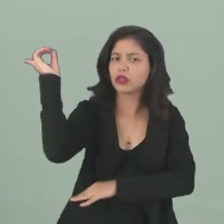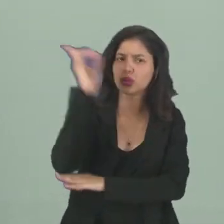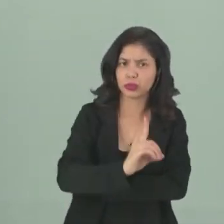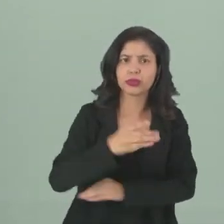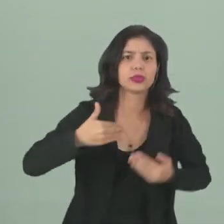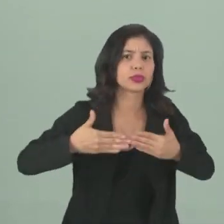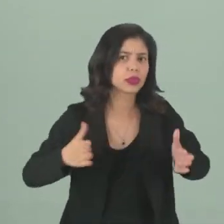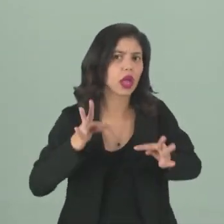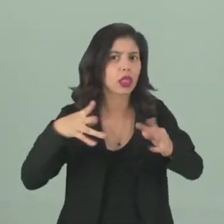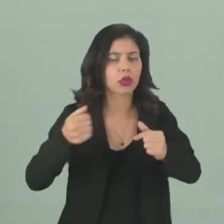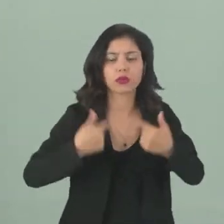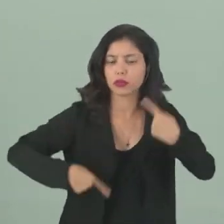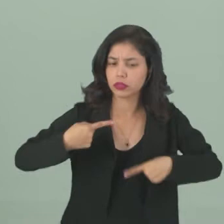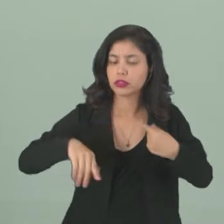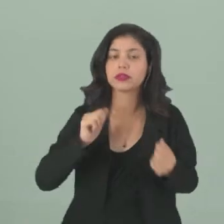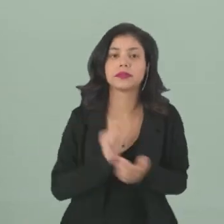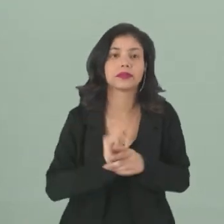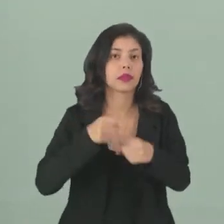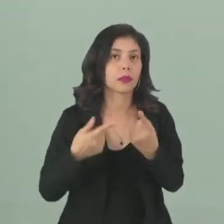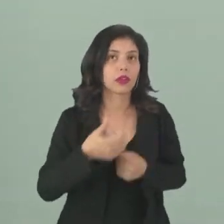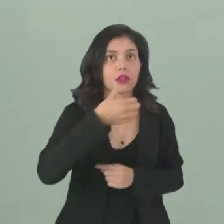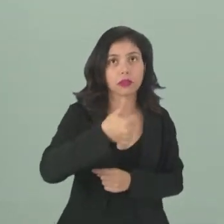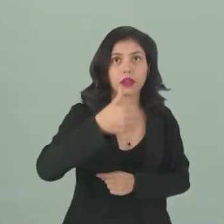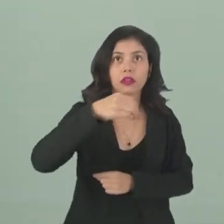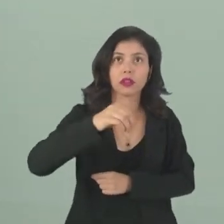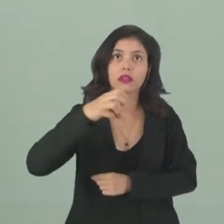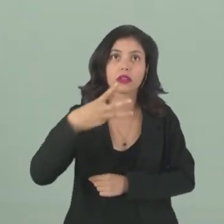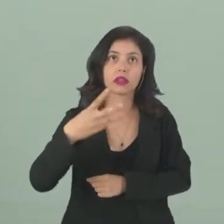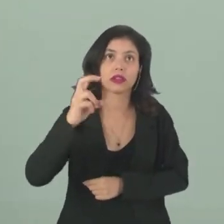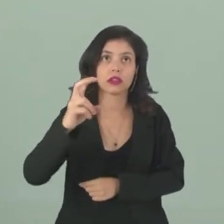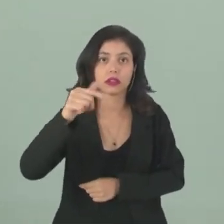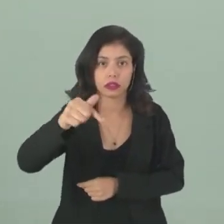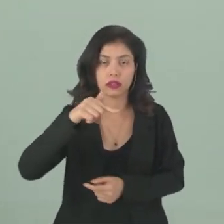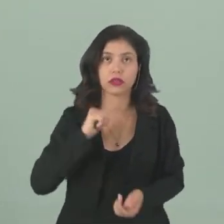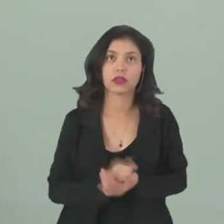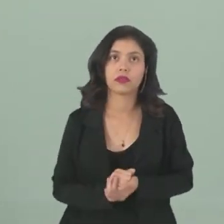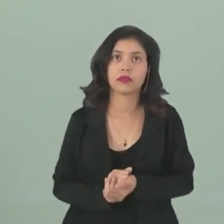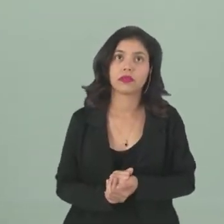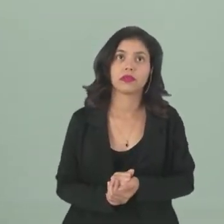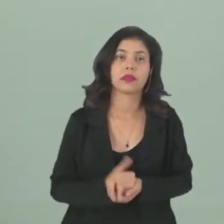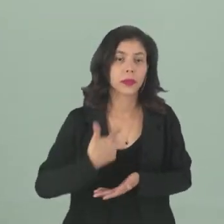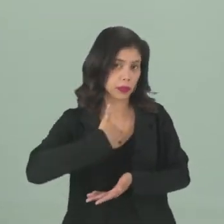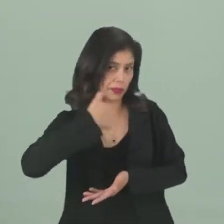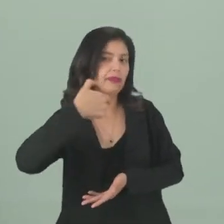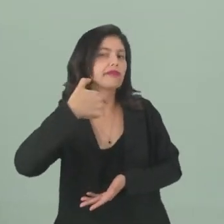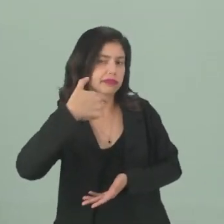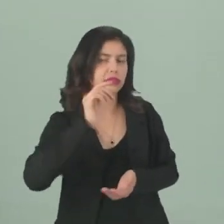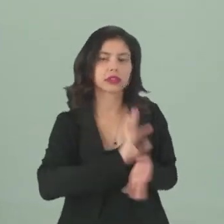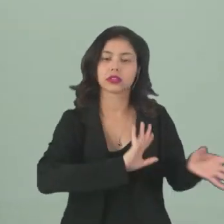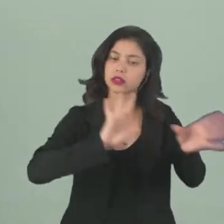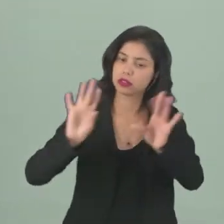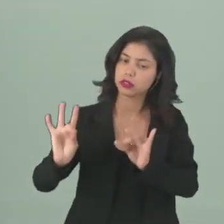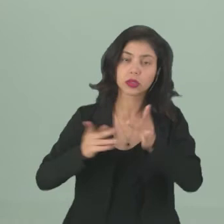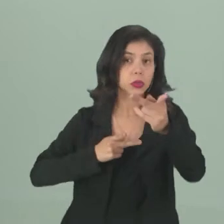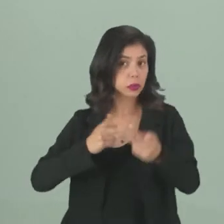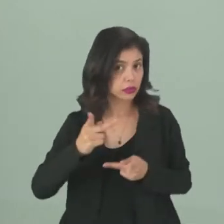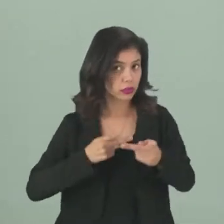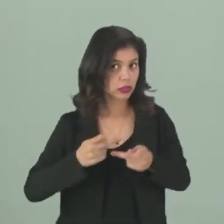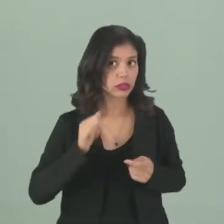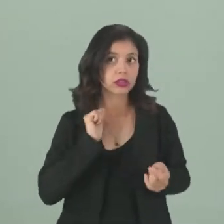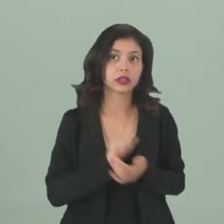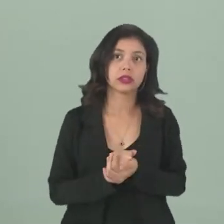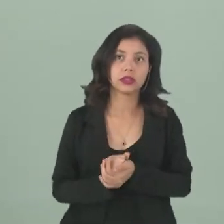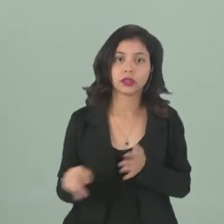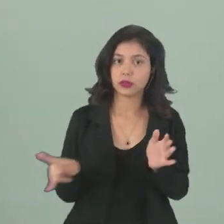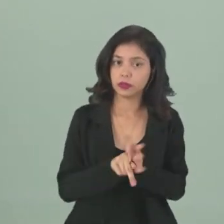direitos de abrangência política, mas no ano de 1937, Getúlio Vargas, através de um plano forjado pelo